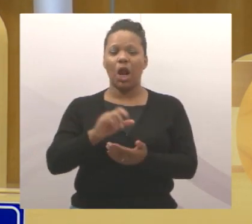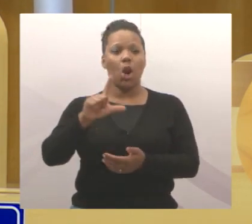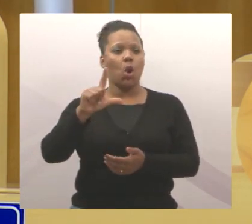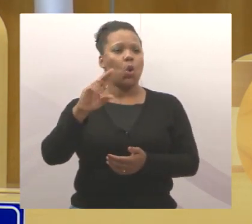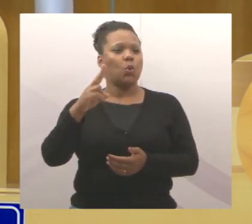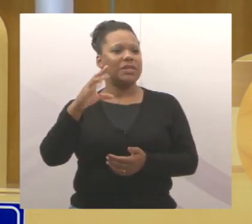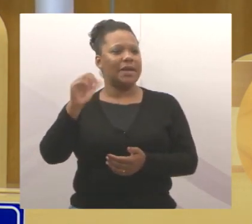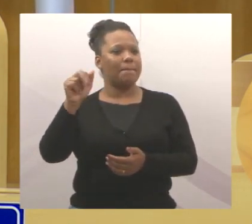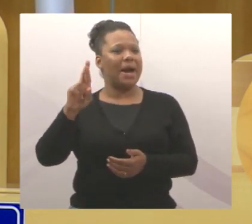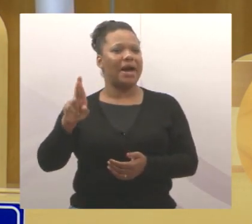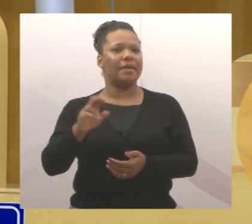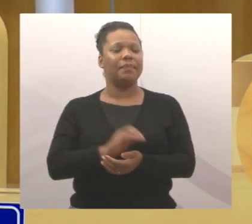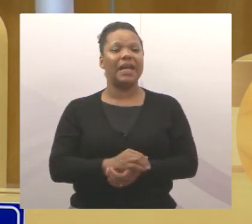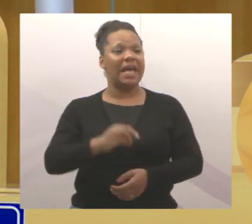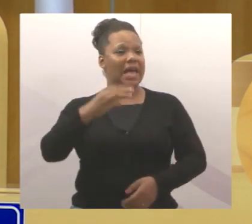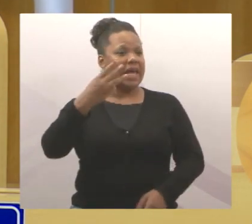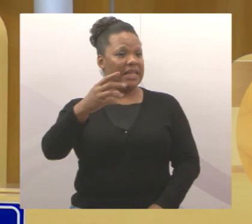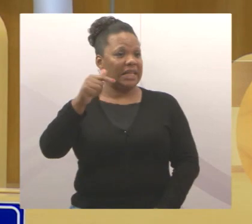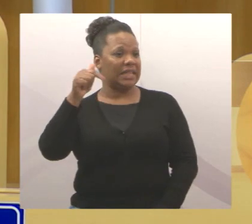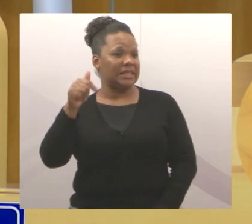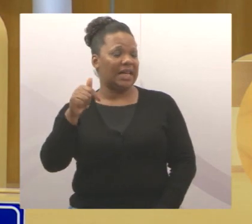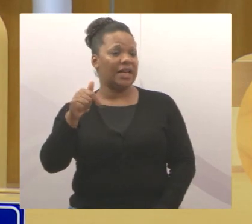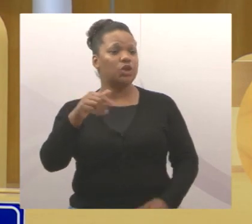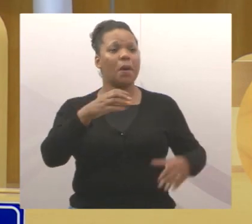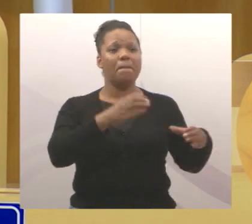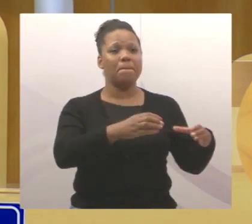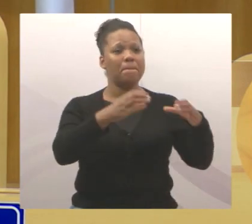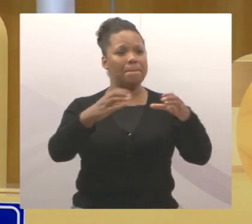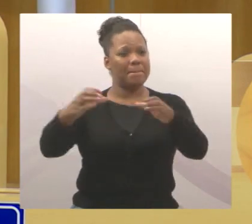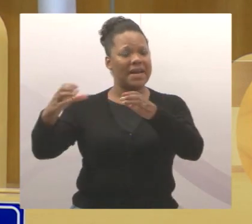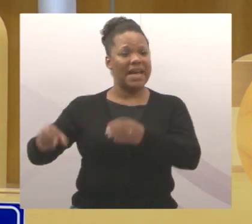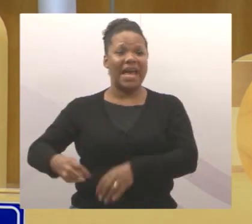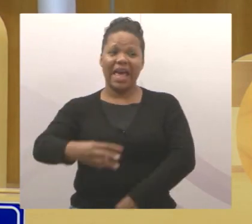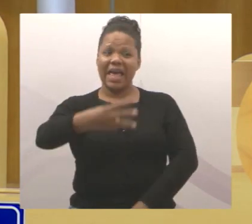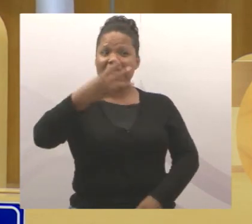Lucimar, 37